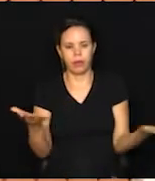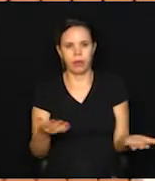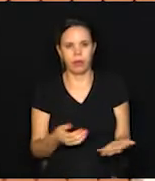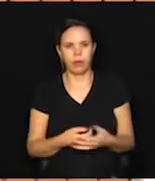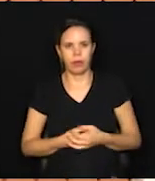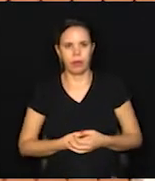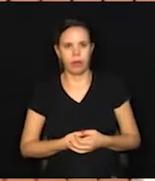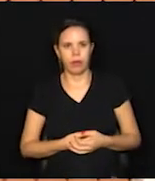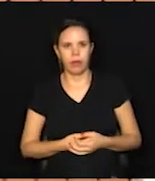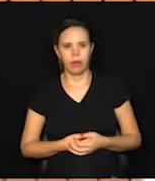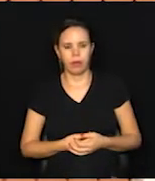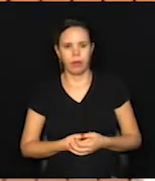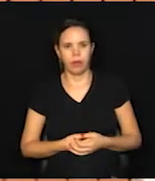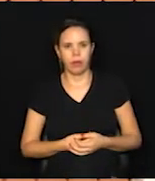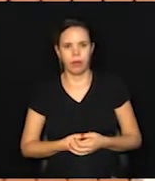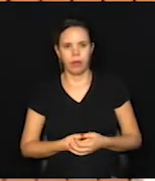permitirem,